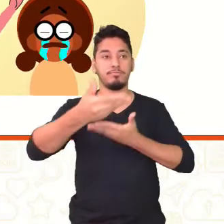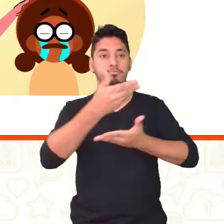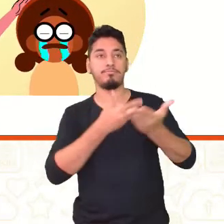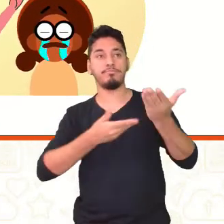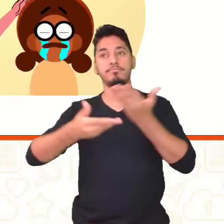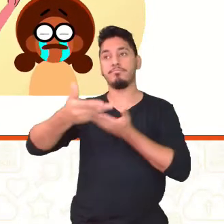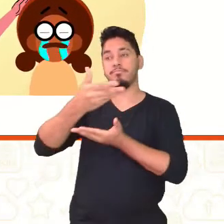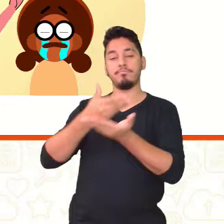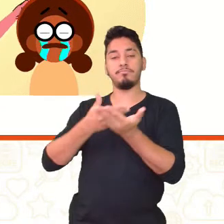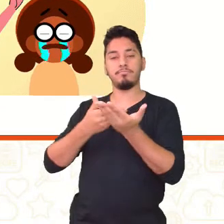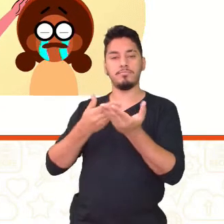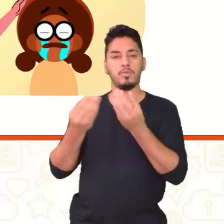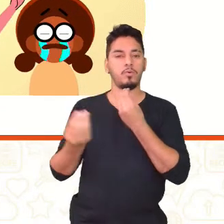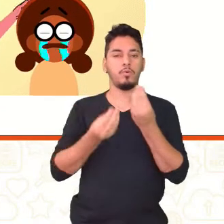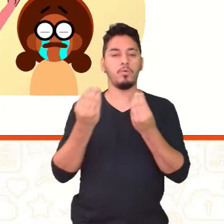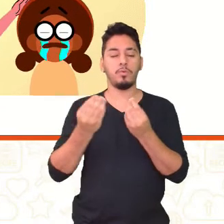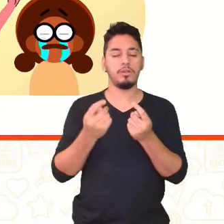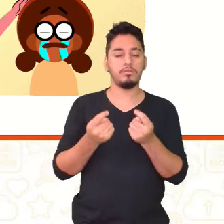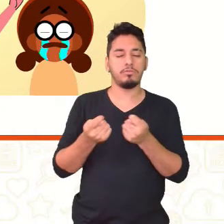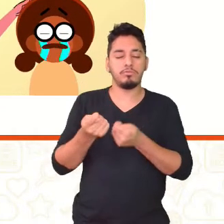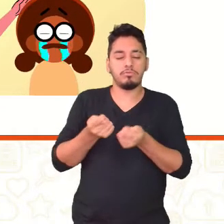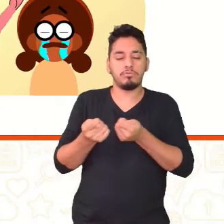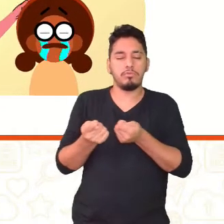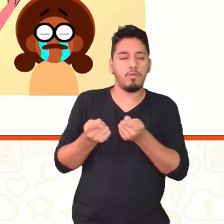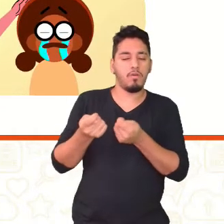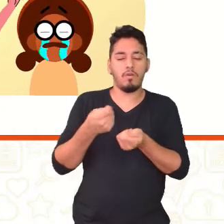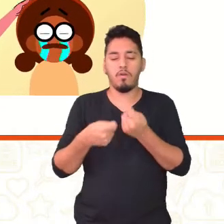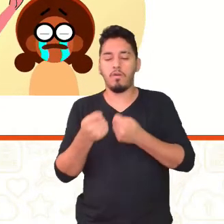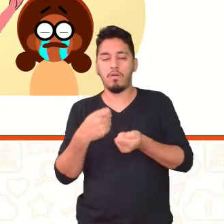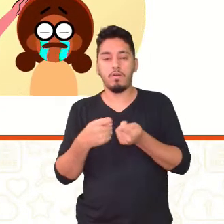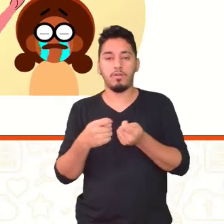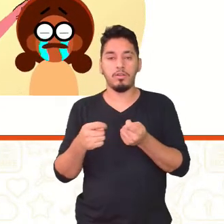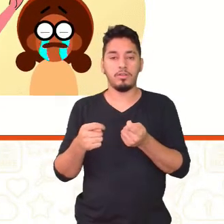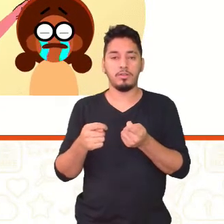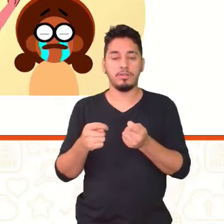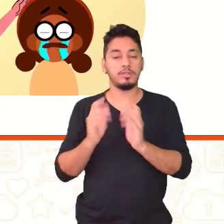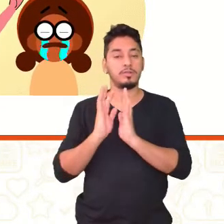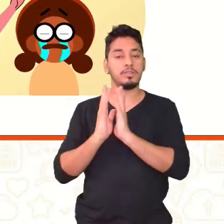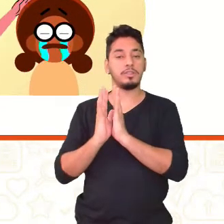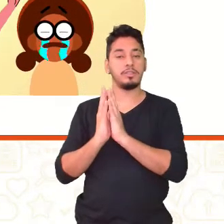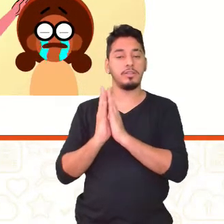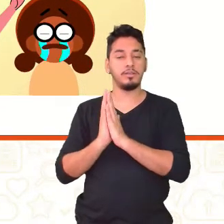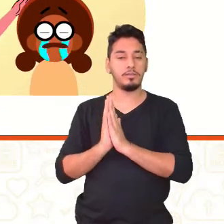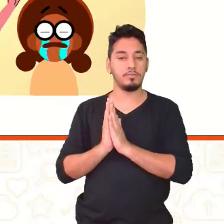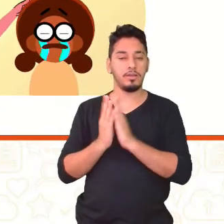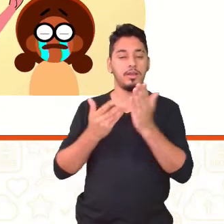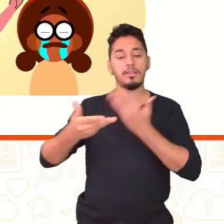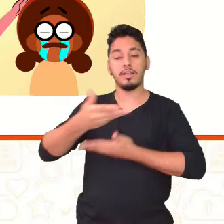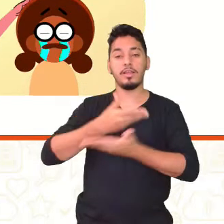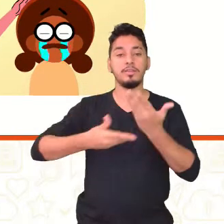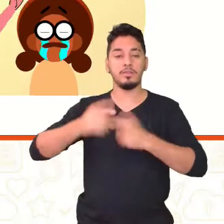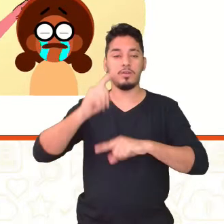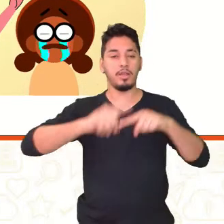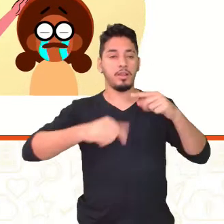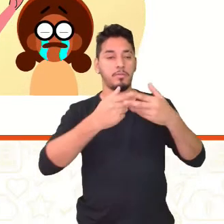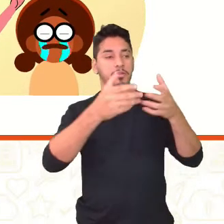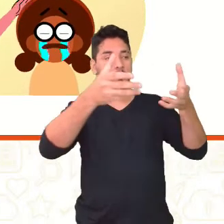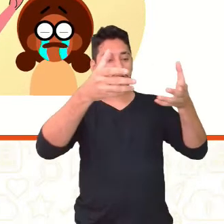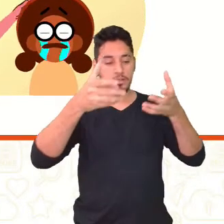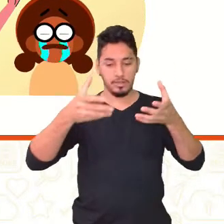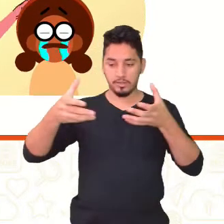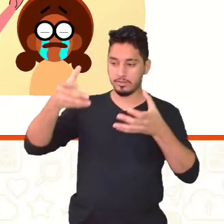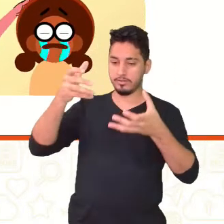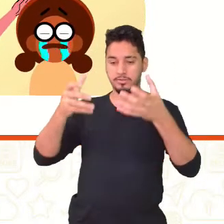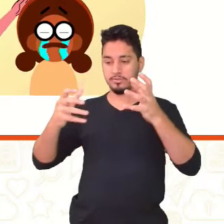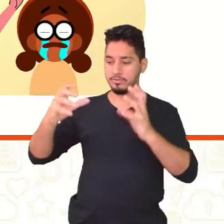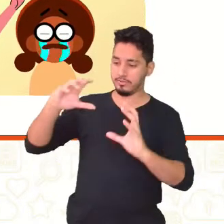de que forma ele administra a sua dinâmica, a interação com aquele elemento, com aquele objeto que